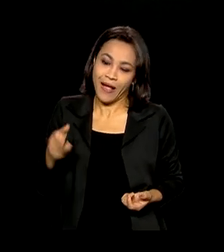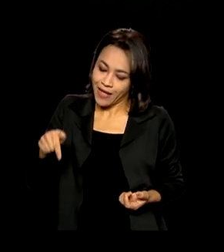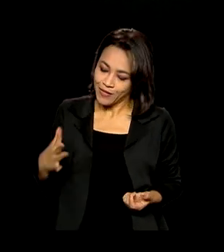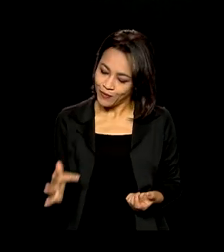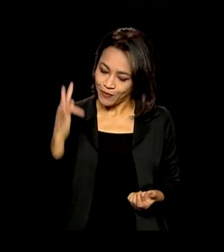seu futuro e seu desafio